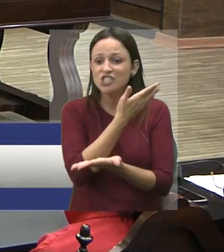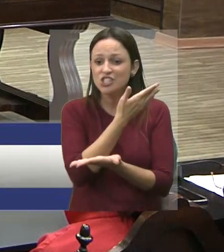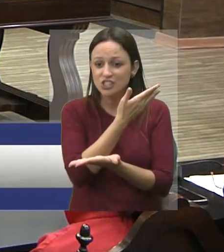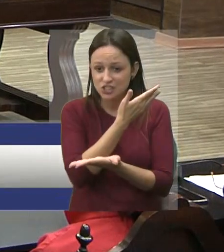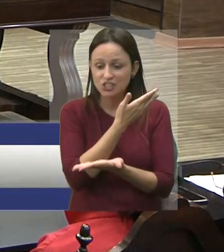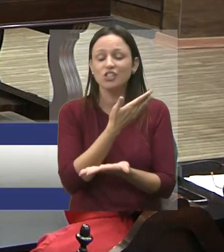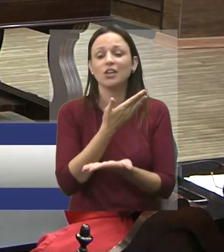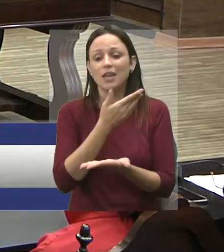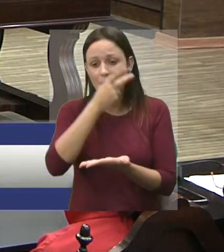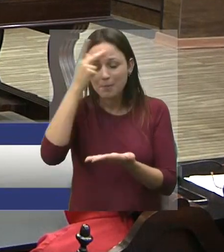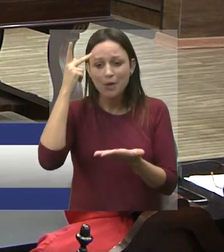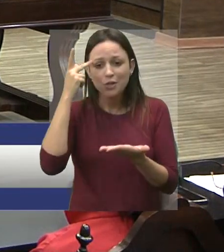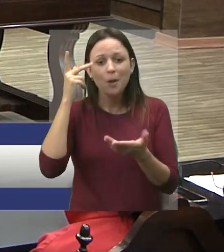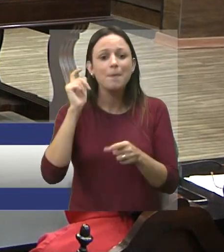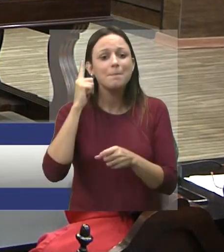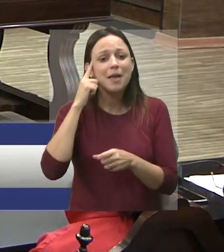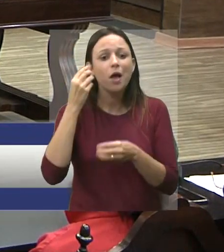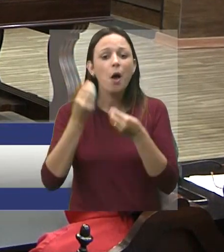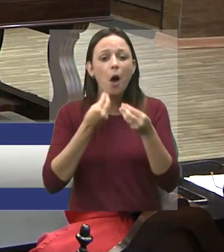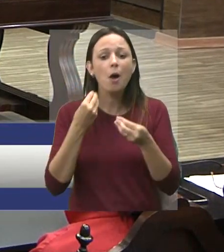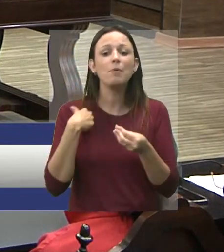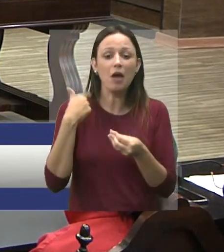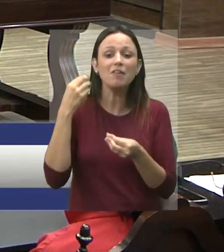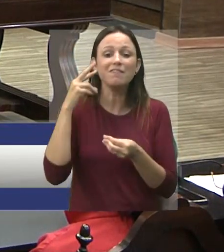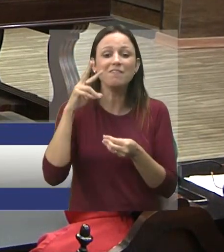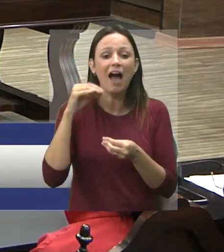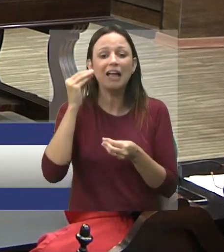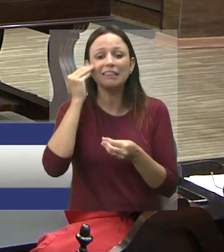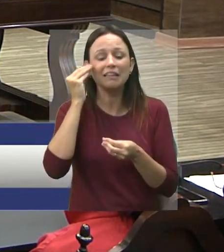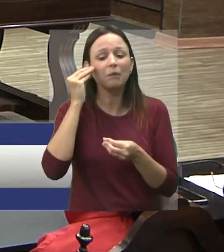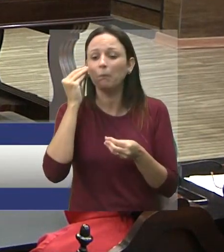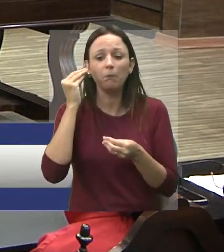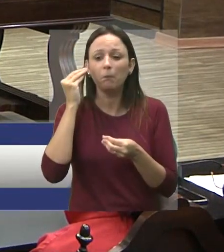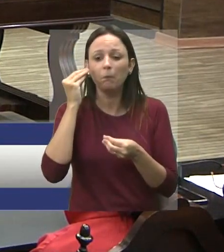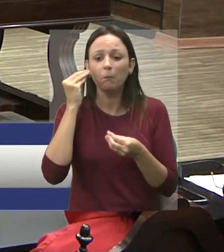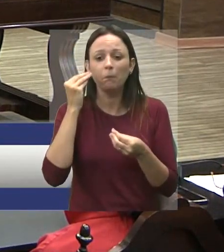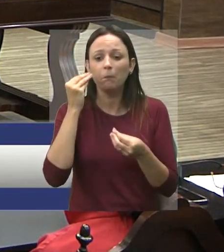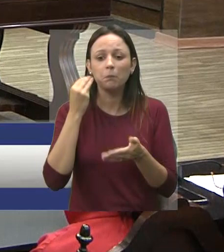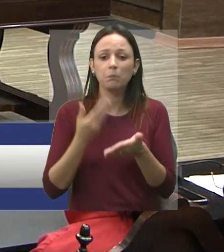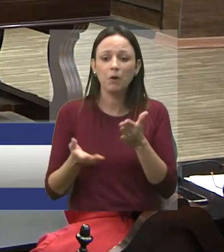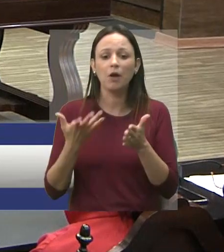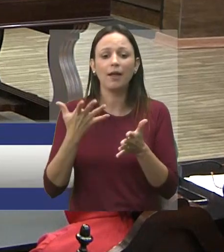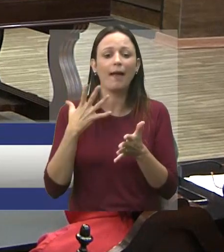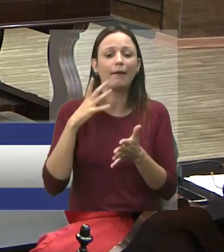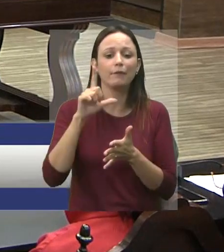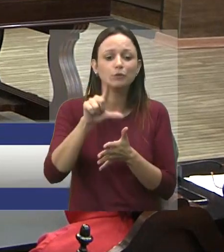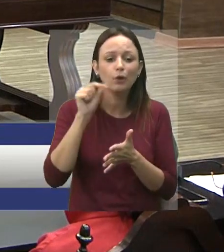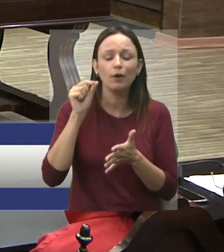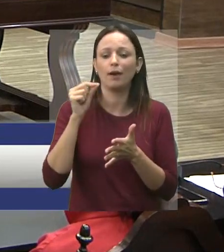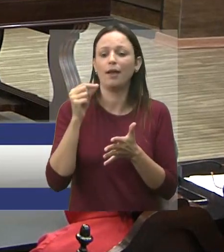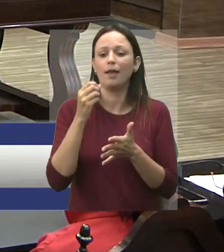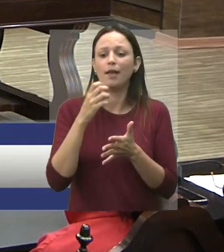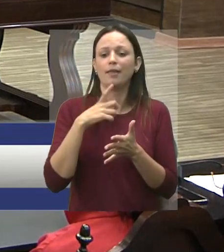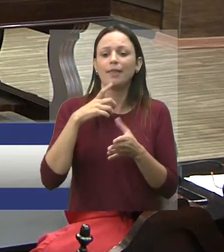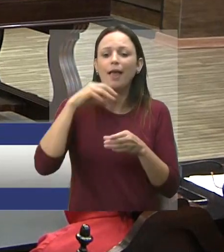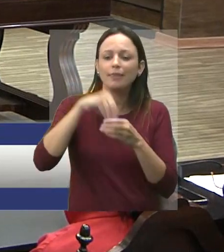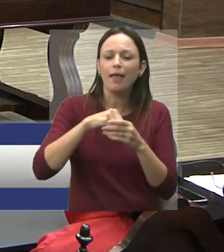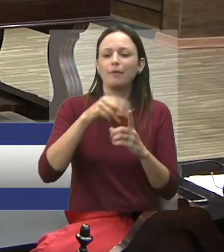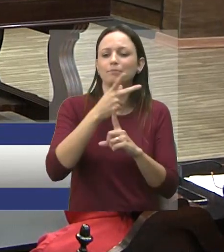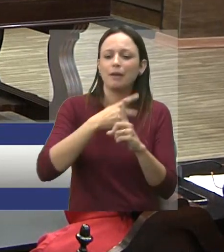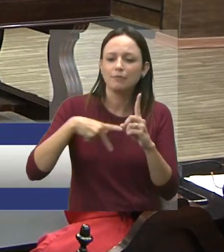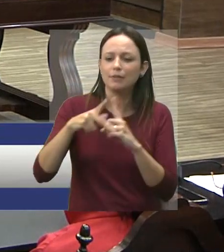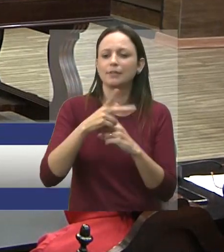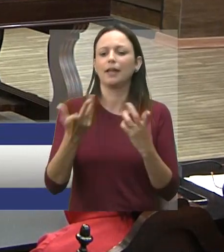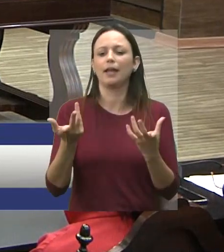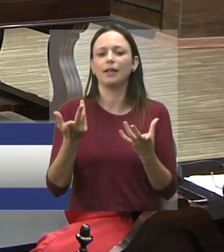ter um benefício nessas condições, vai ser obrigada, de repente, a optar por um benefício com fator previdenciário, que